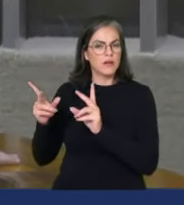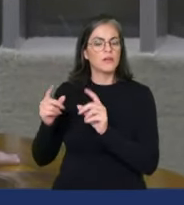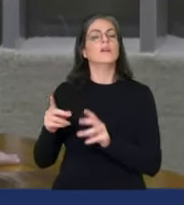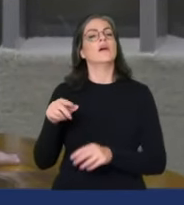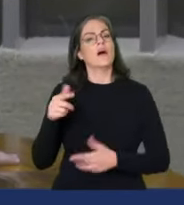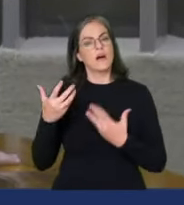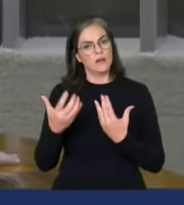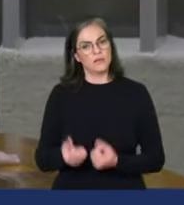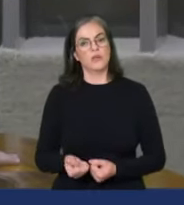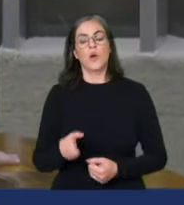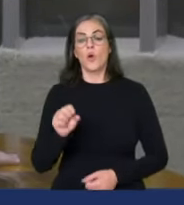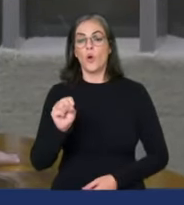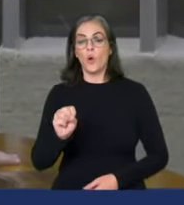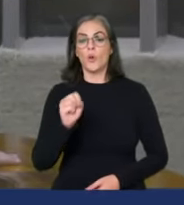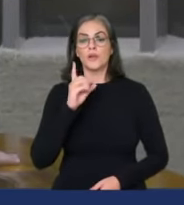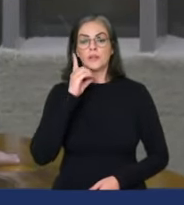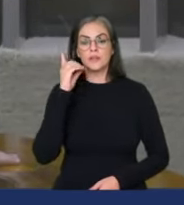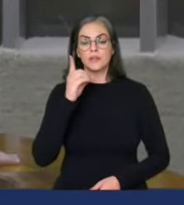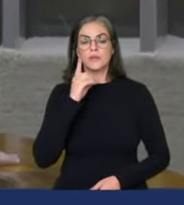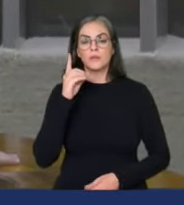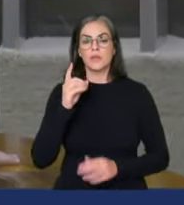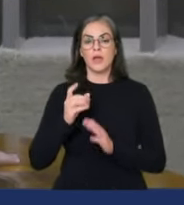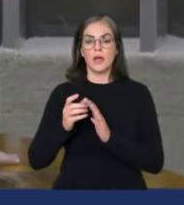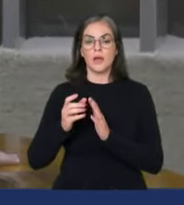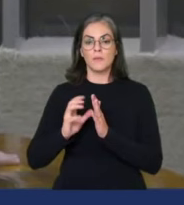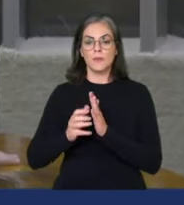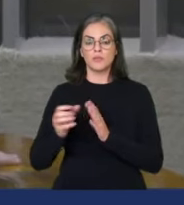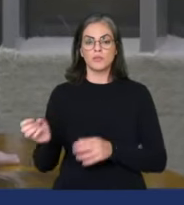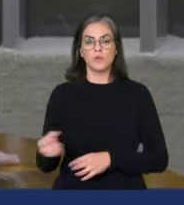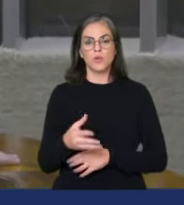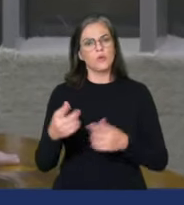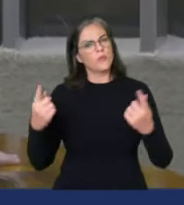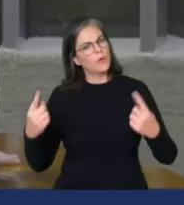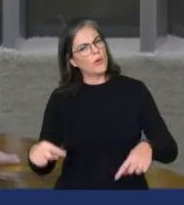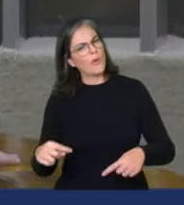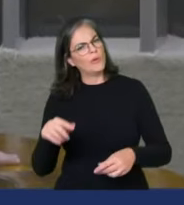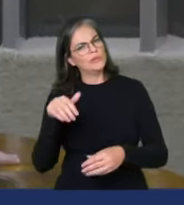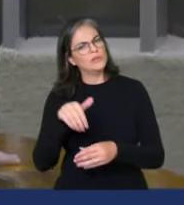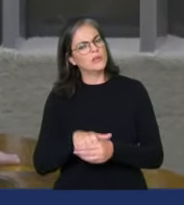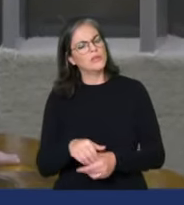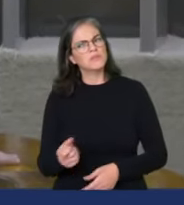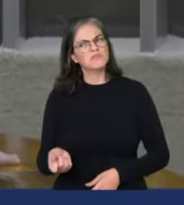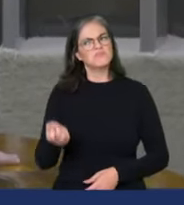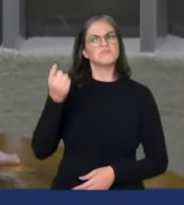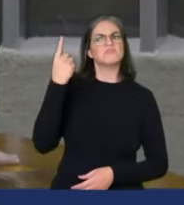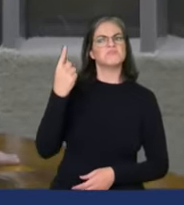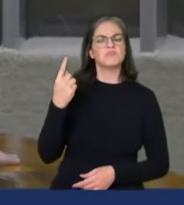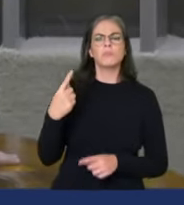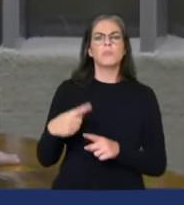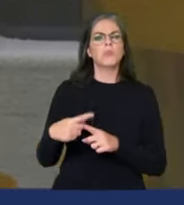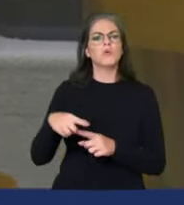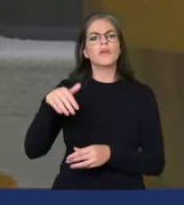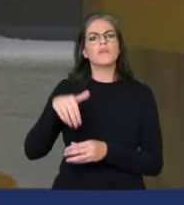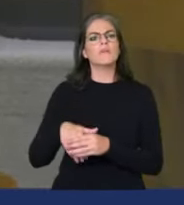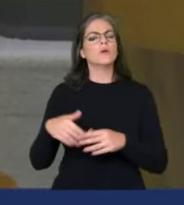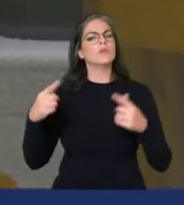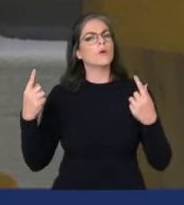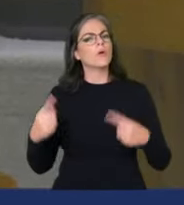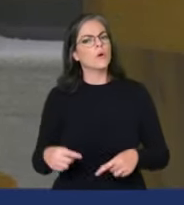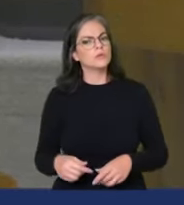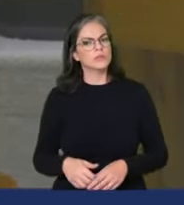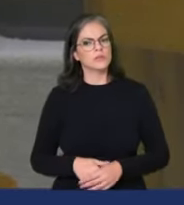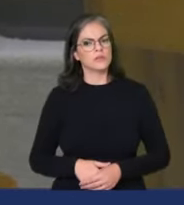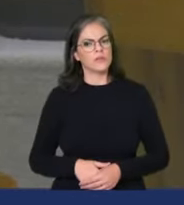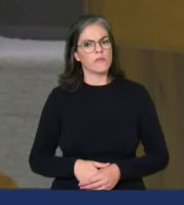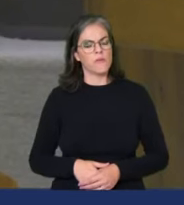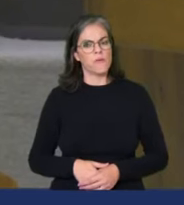deputados do Partido Novo votaram contra essa privatização. Isso causaria estranheza. Por que votaram contra? E aí eu